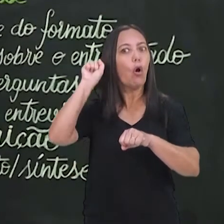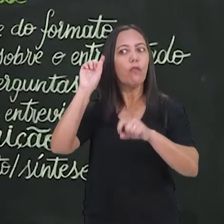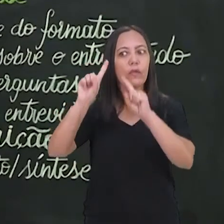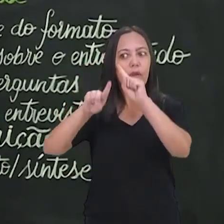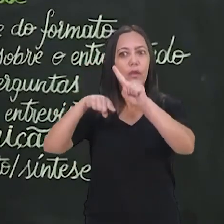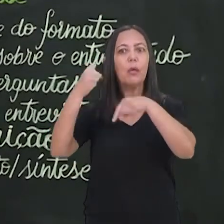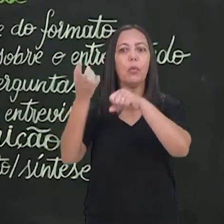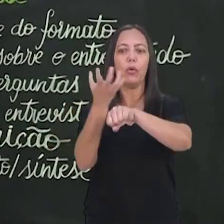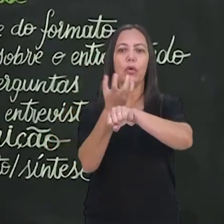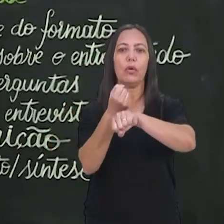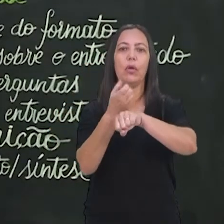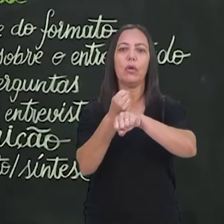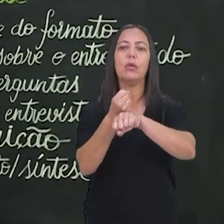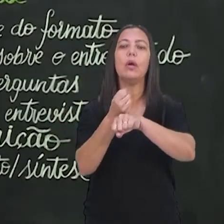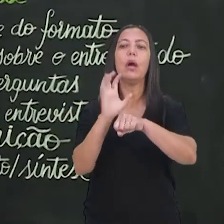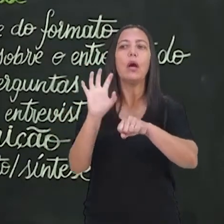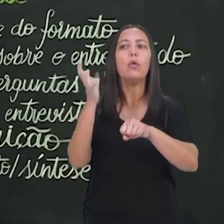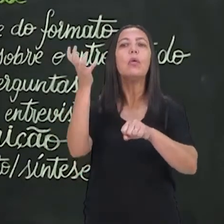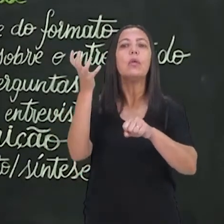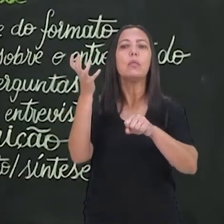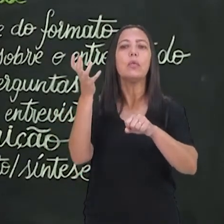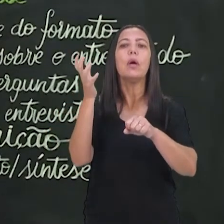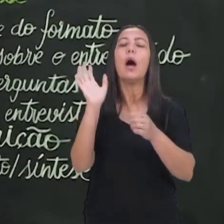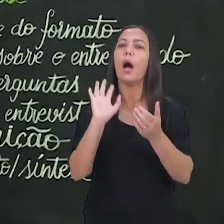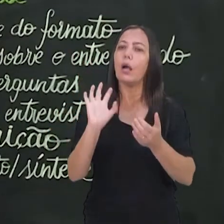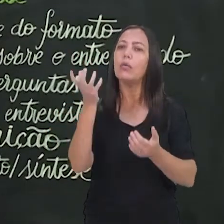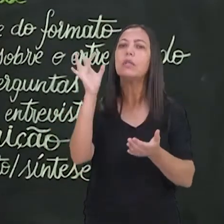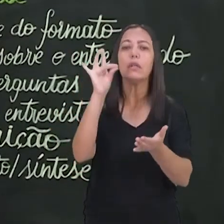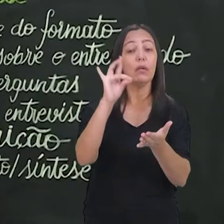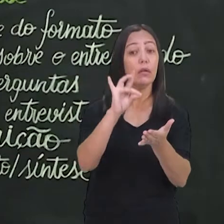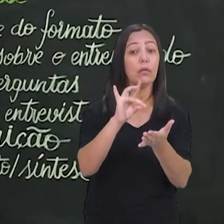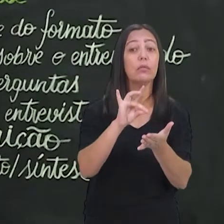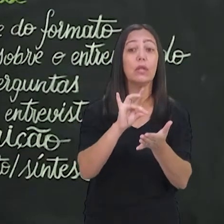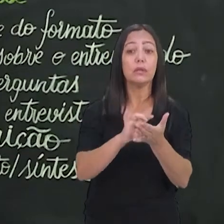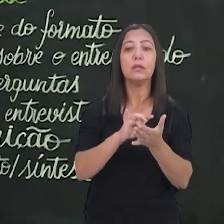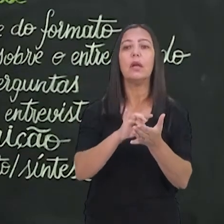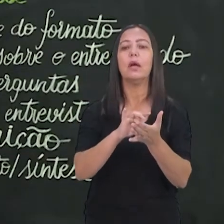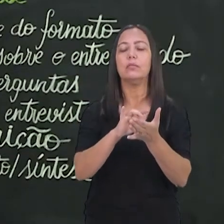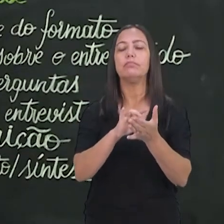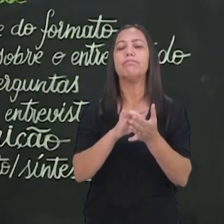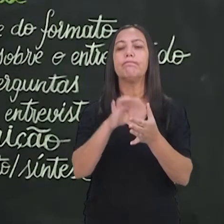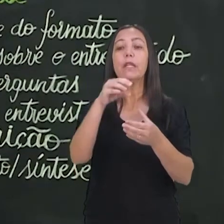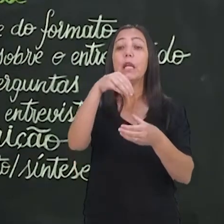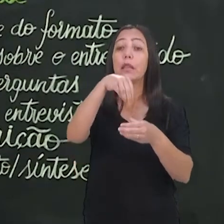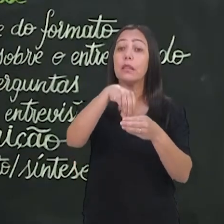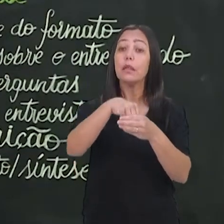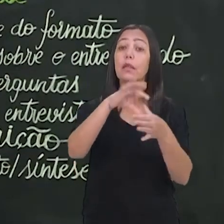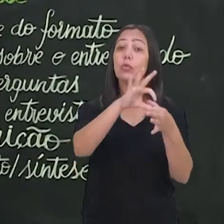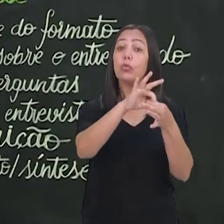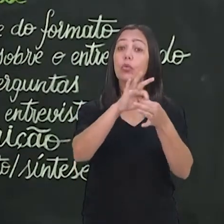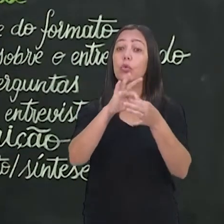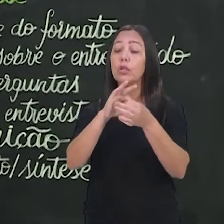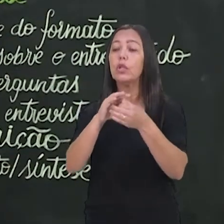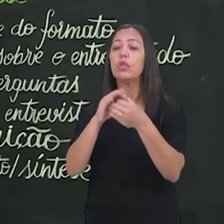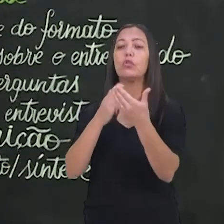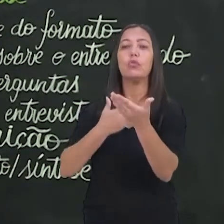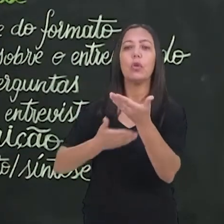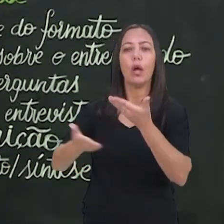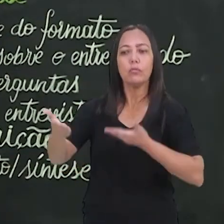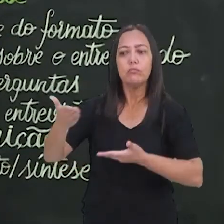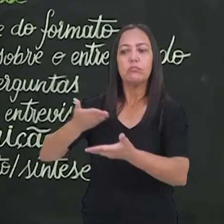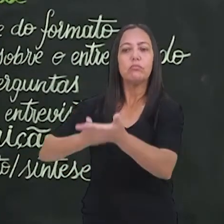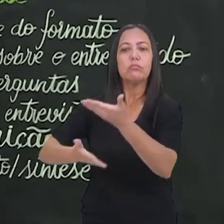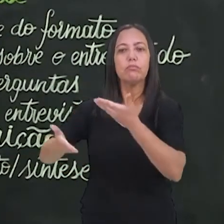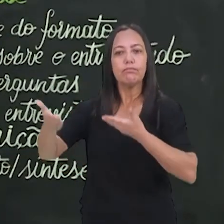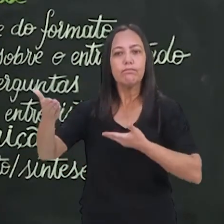essa entrevista gravada, aqueles acontecimentos de fato ocorreram em um contexto que permitiu a interação imediata entre